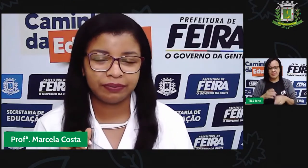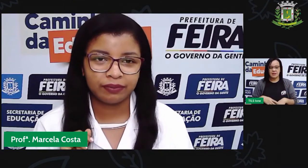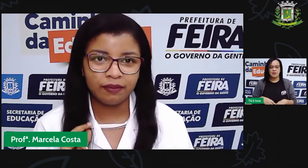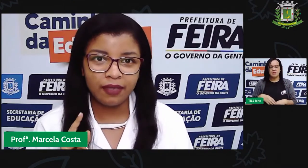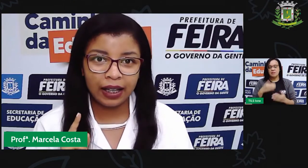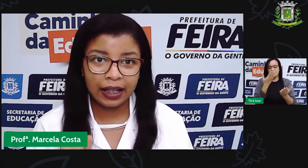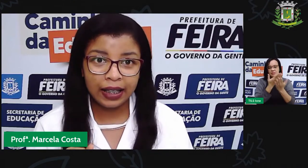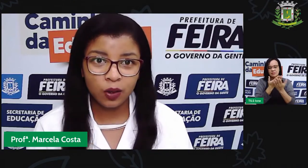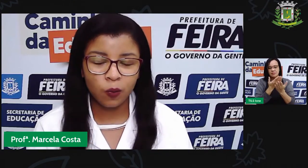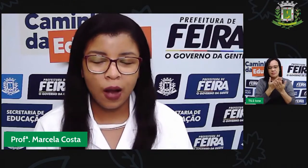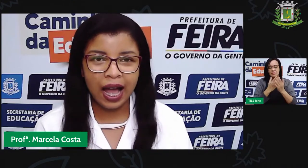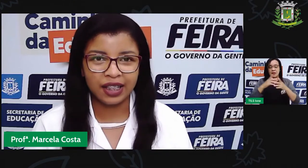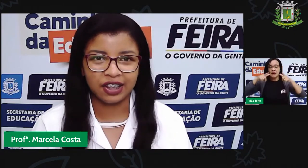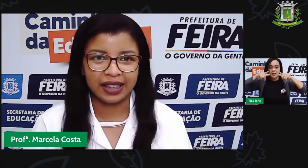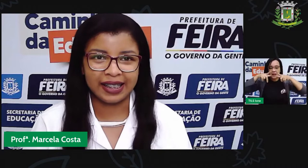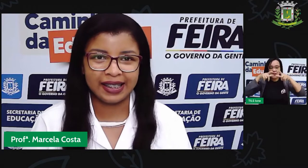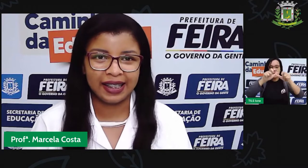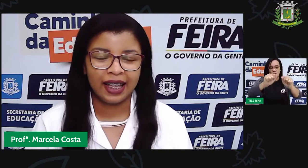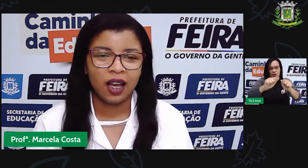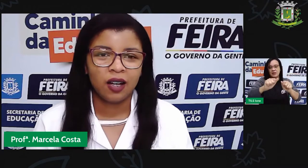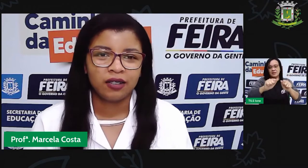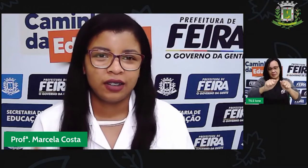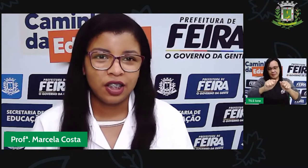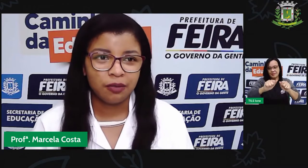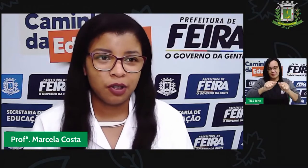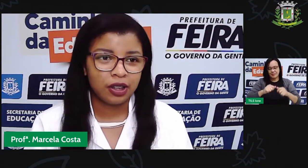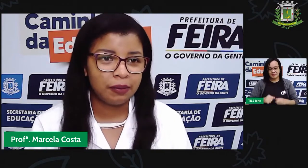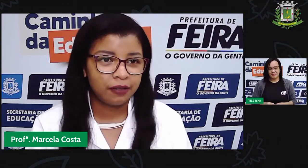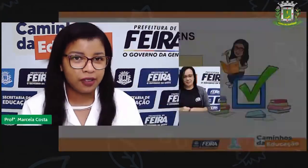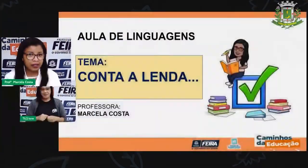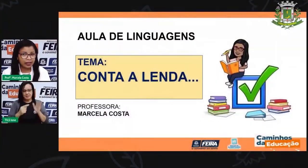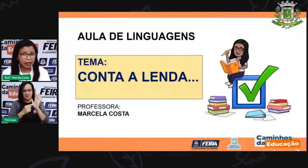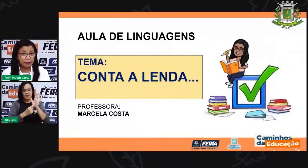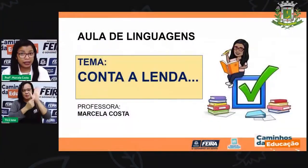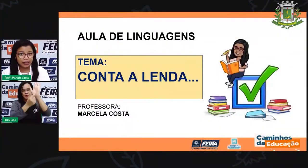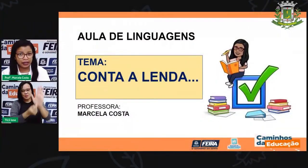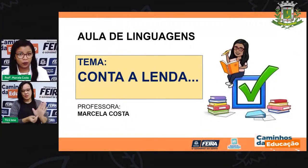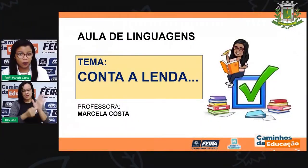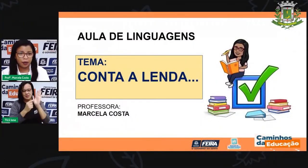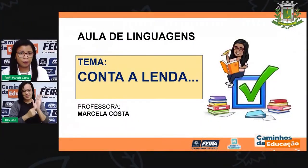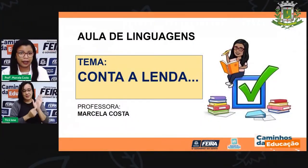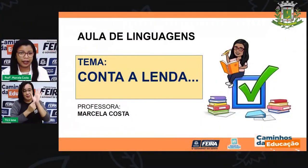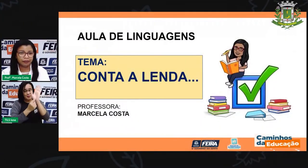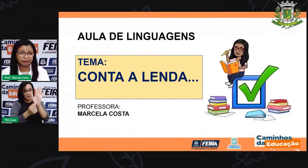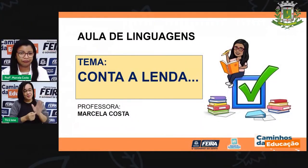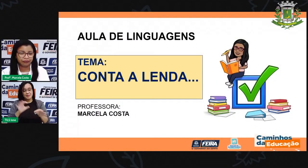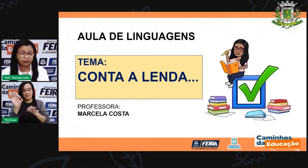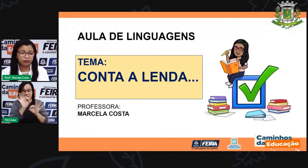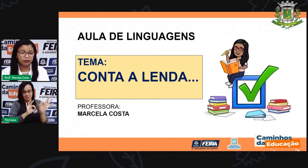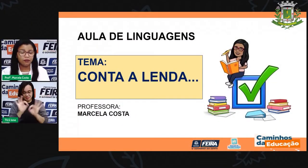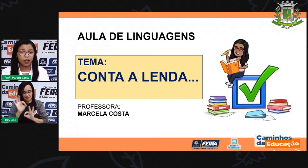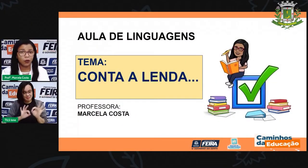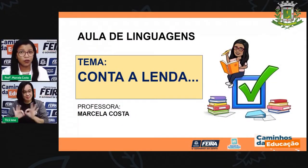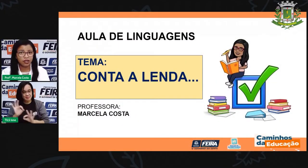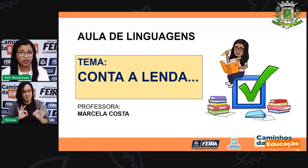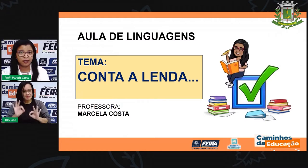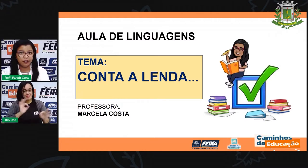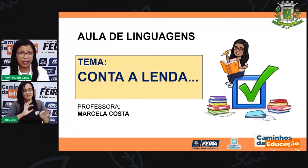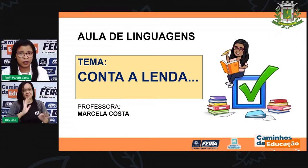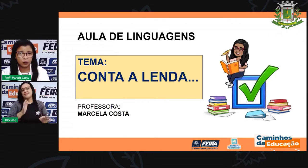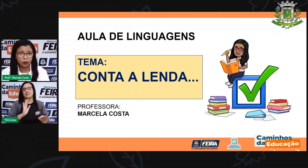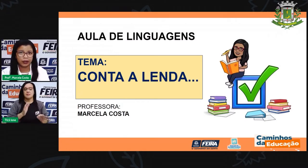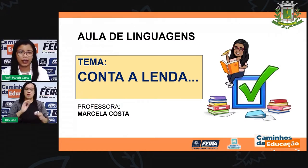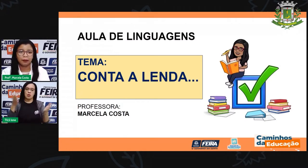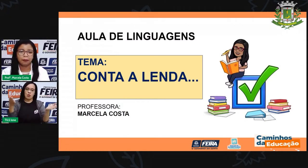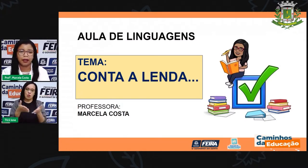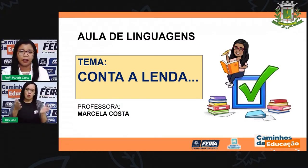de linguagem. Deixa eu mostrar para vocês a apresentação que eu preparei. Hoje a gente vai